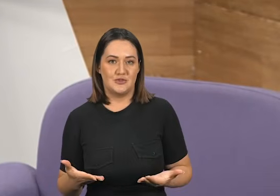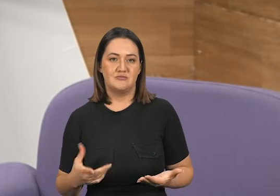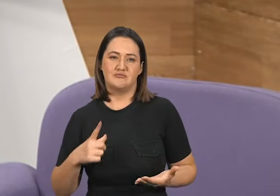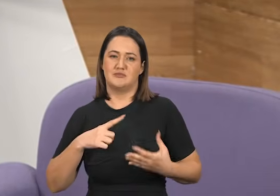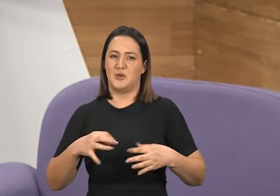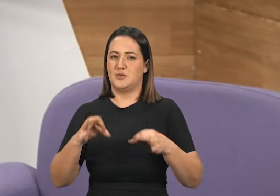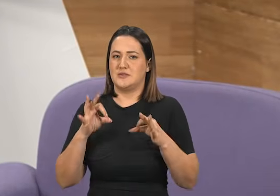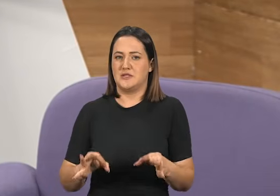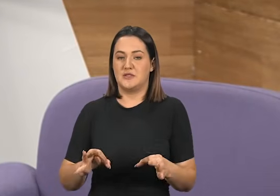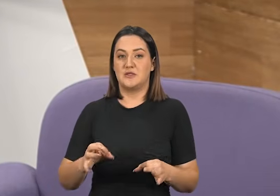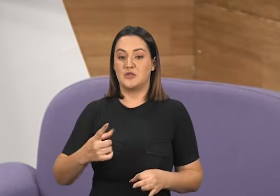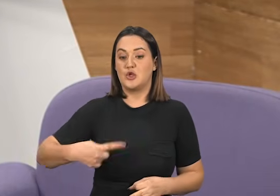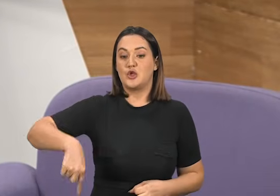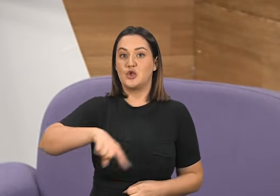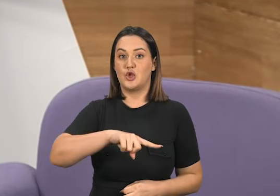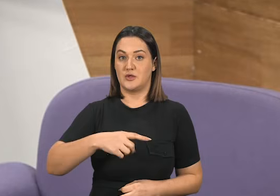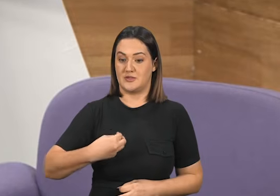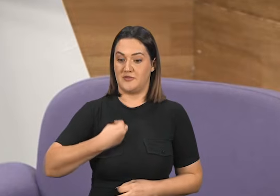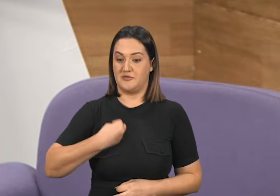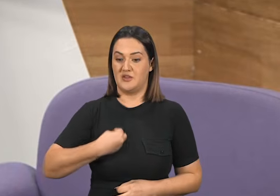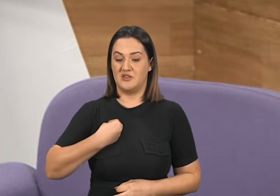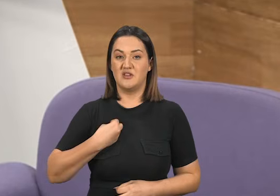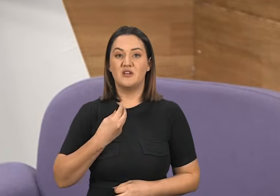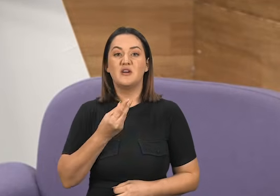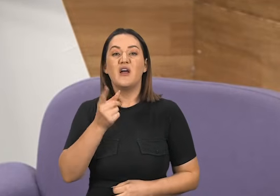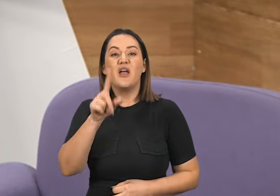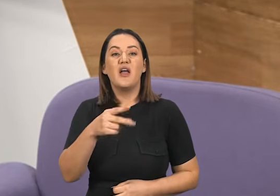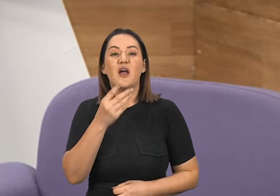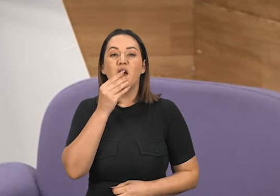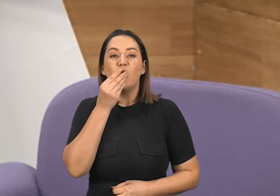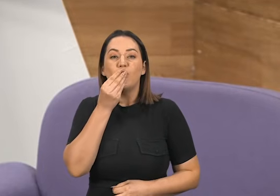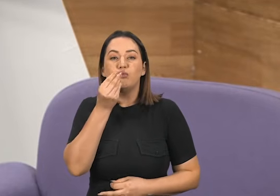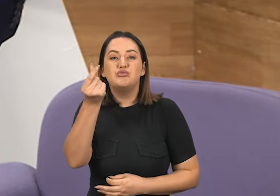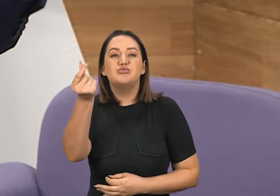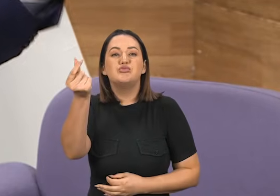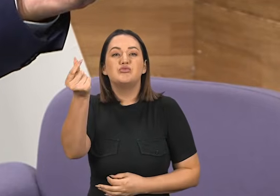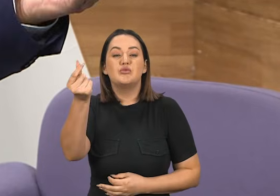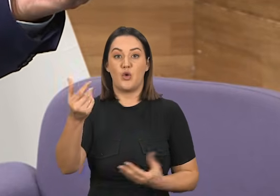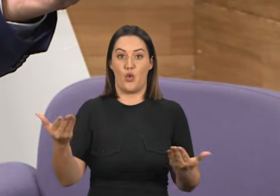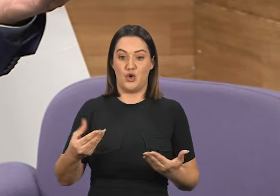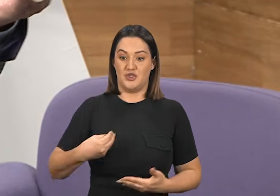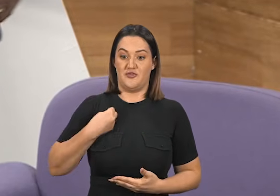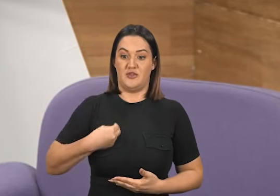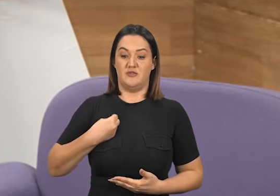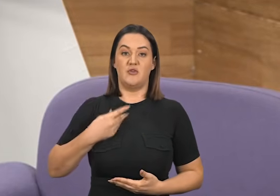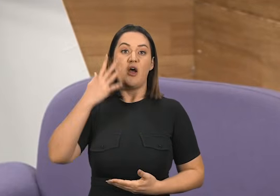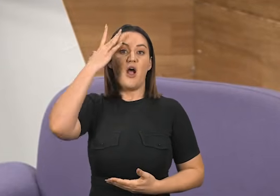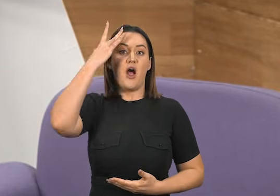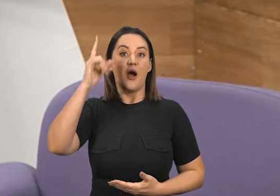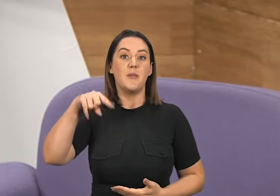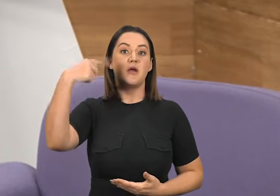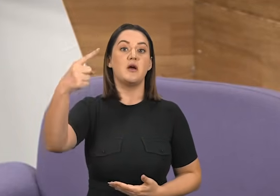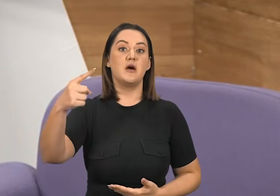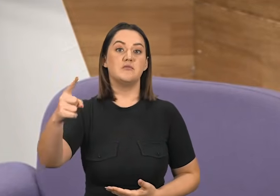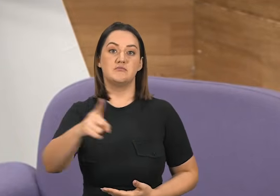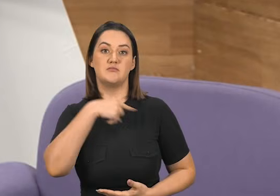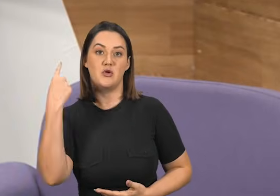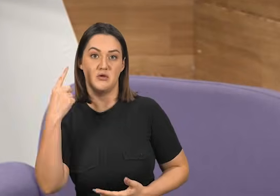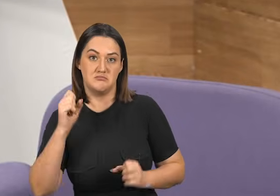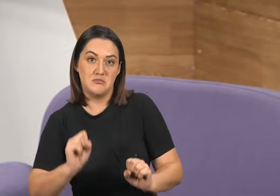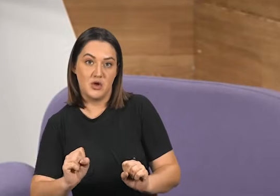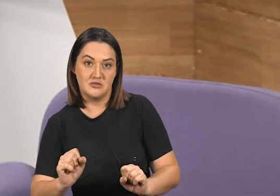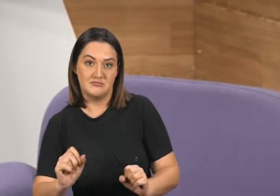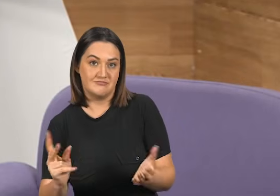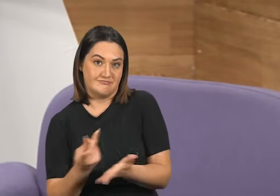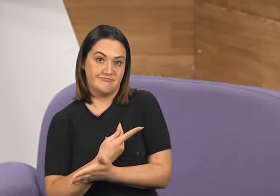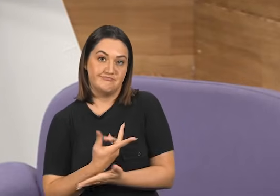certeza, a nossa vida é muito frágil. Hoje estamos vivos e amanhã poderemos já não